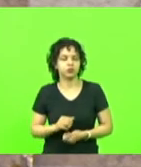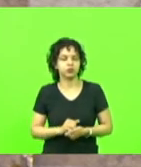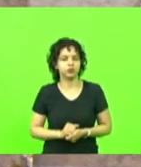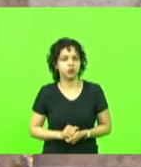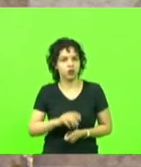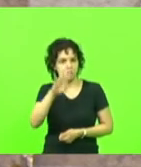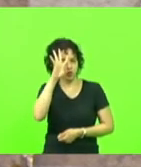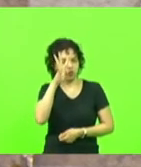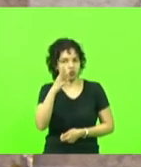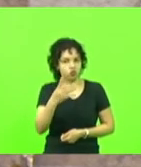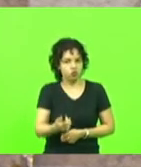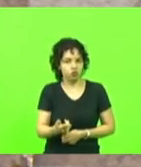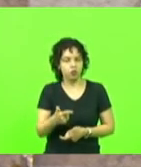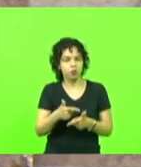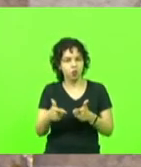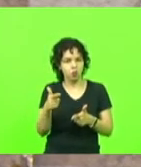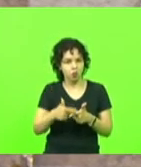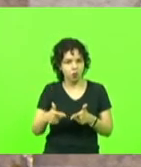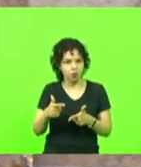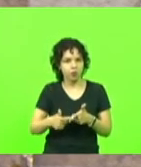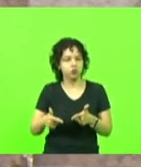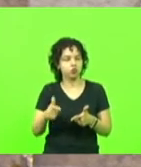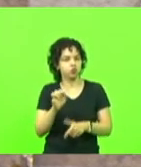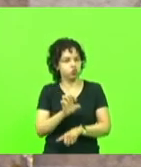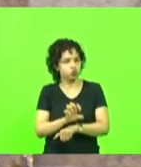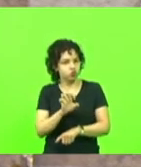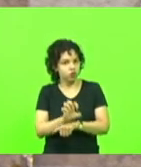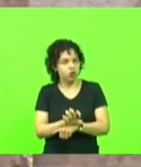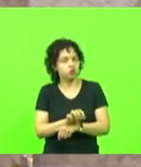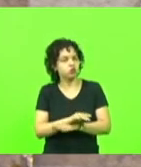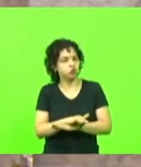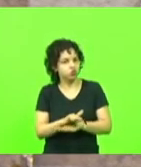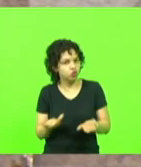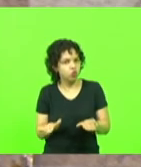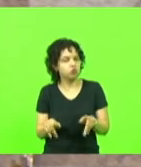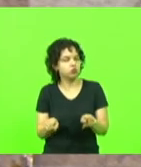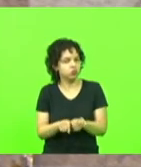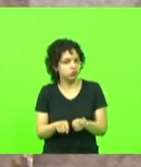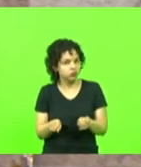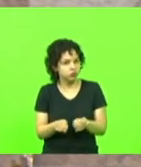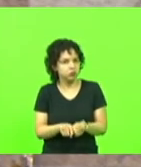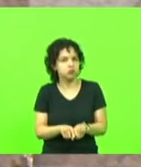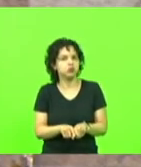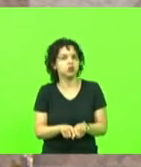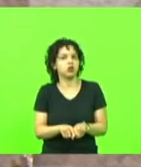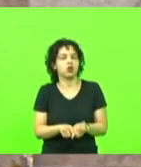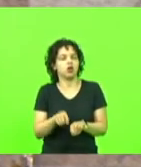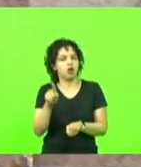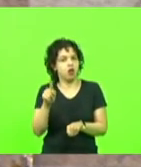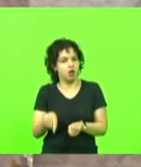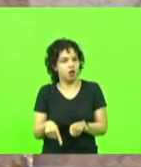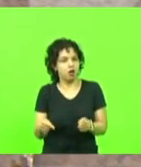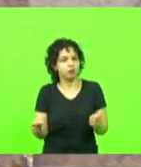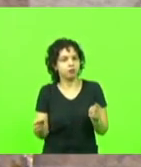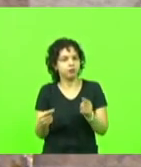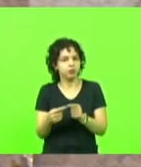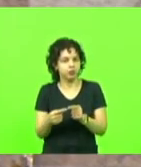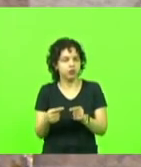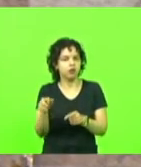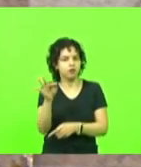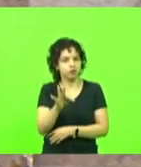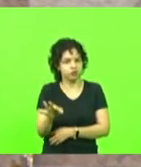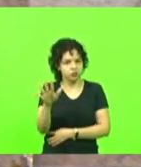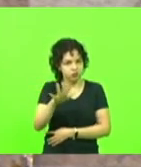resolver coisas do Estado, mas coisas também que diziam respeito ou que dizem respeito à União, mas